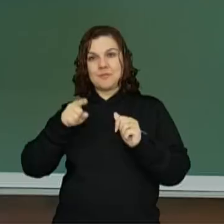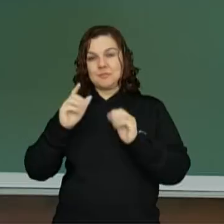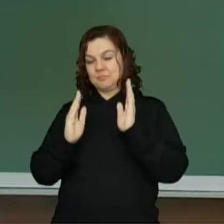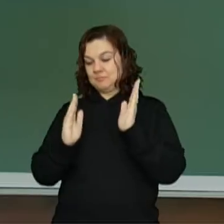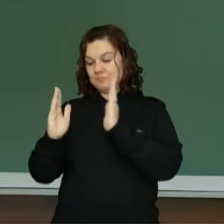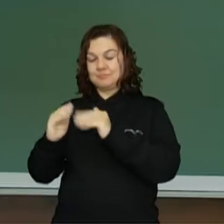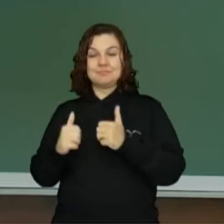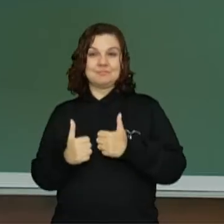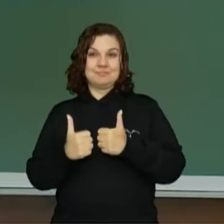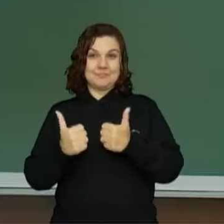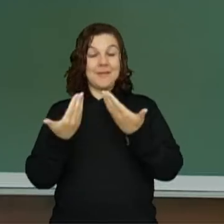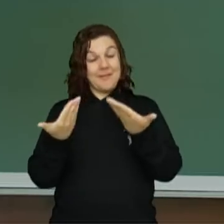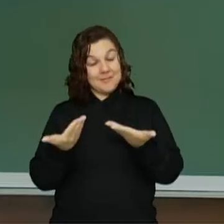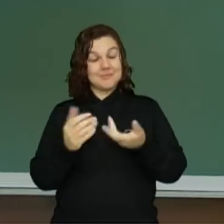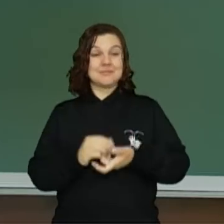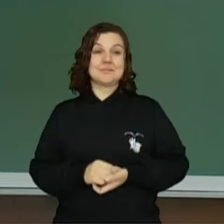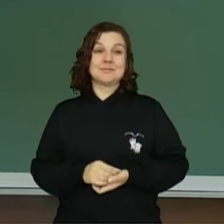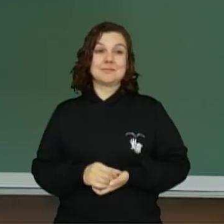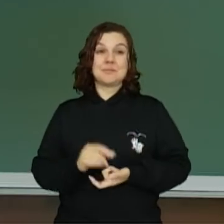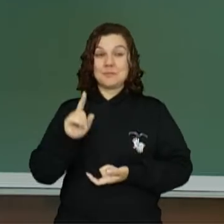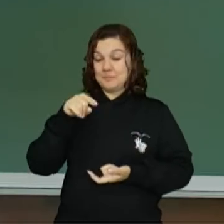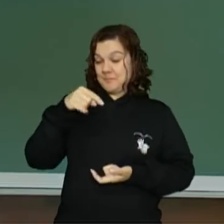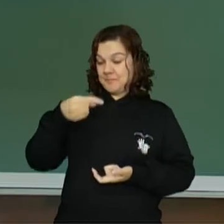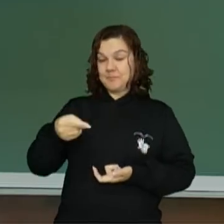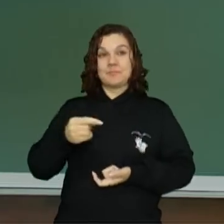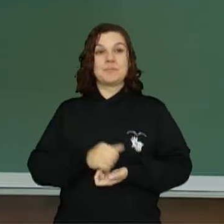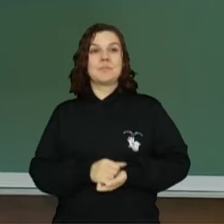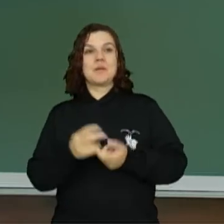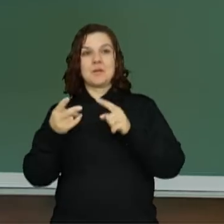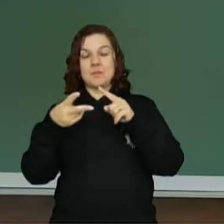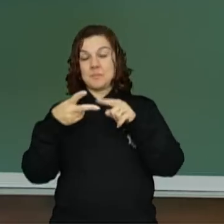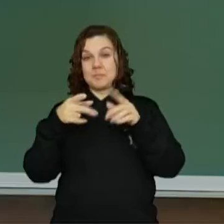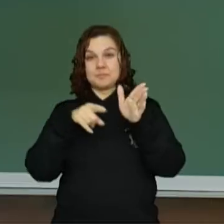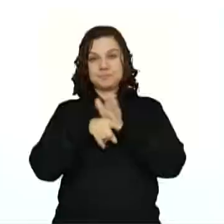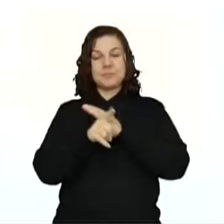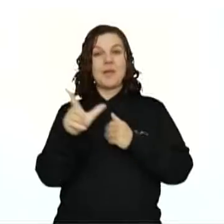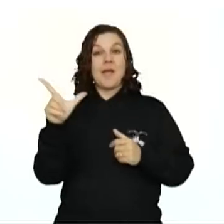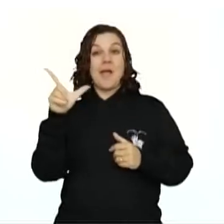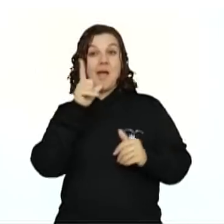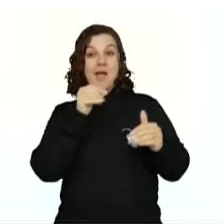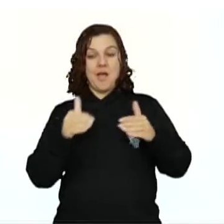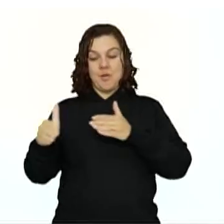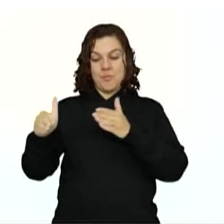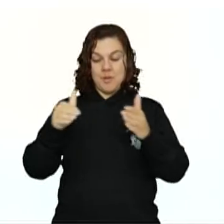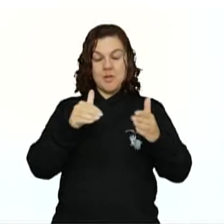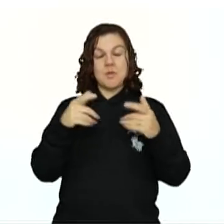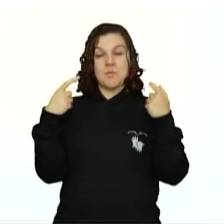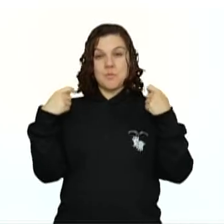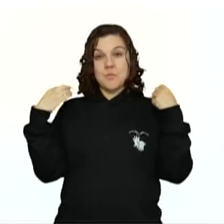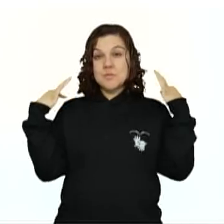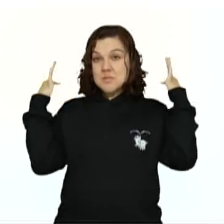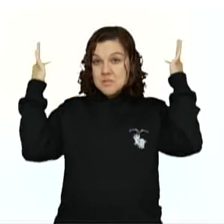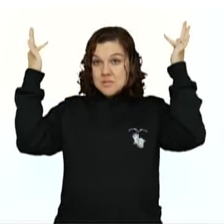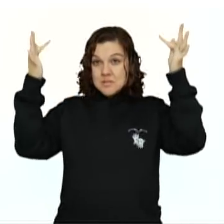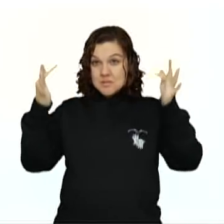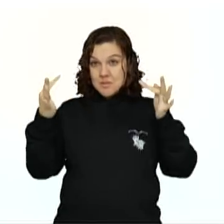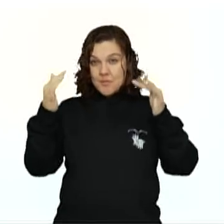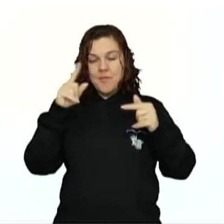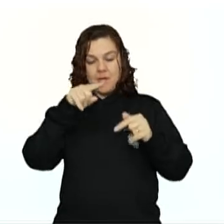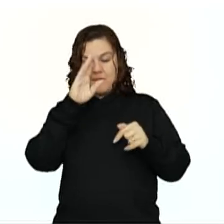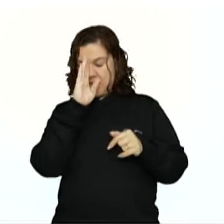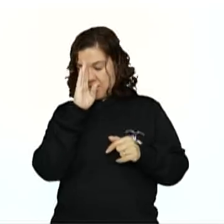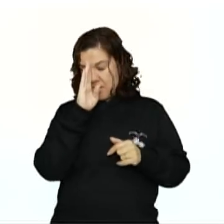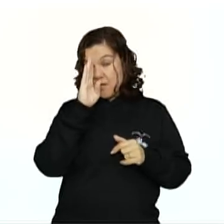elementos? Então, é isso aí. Próximo, questão 2. A água do Rio São Francisco é